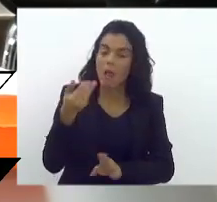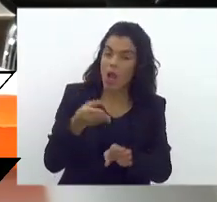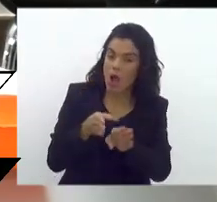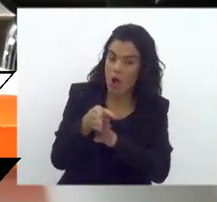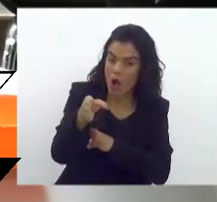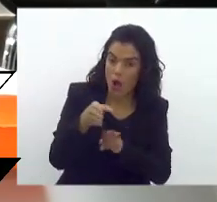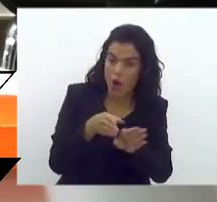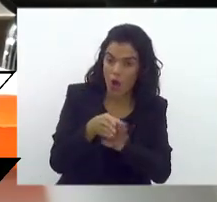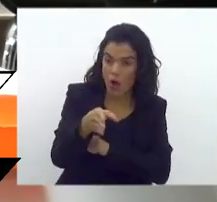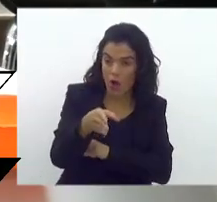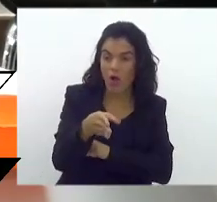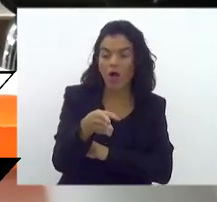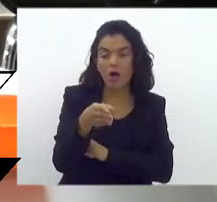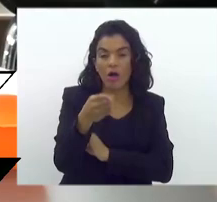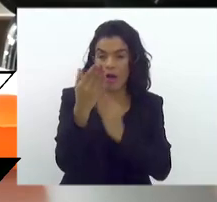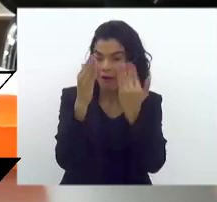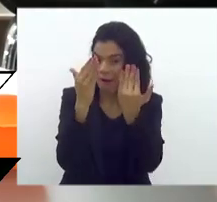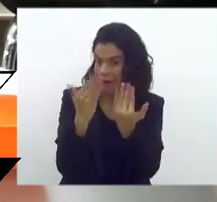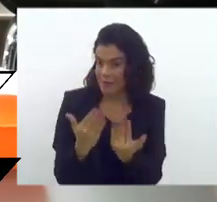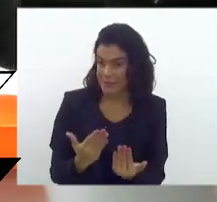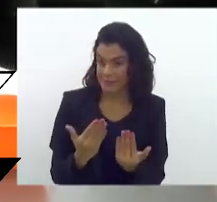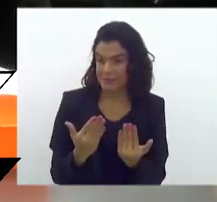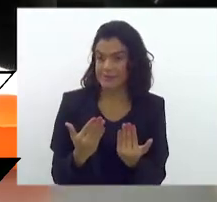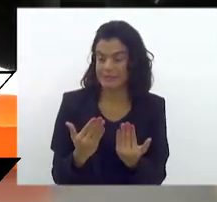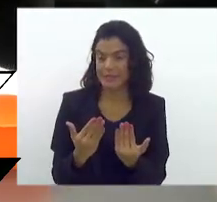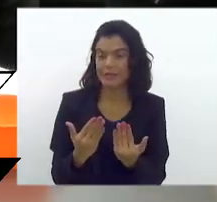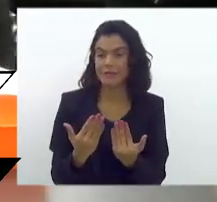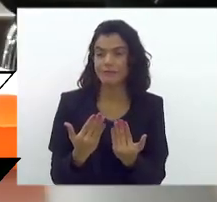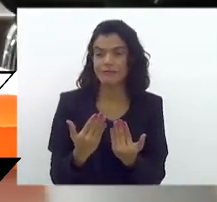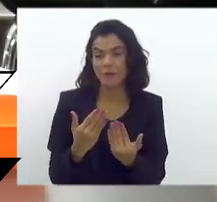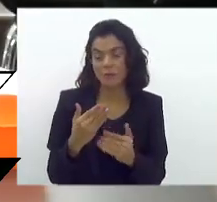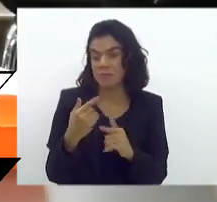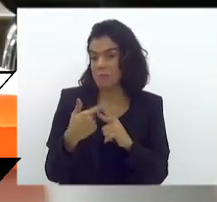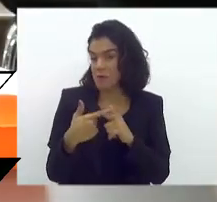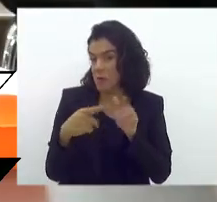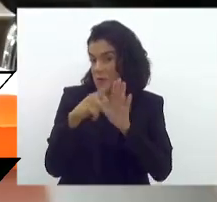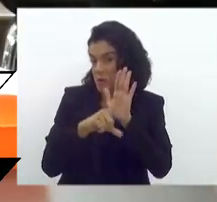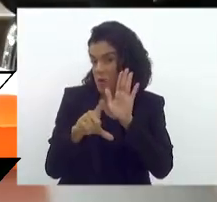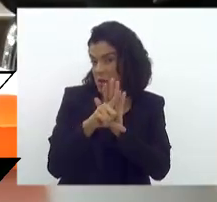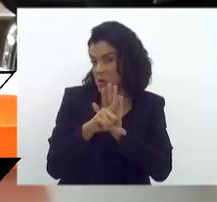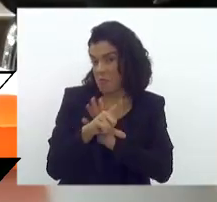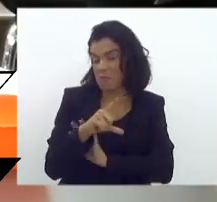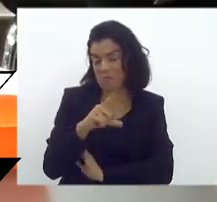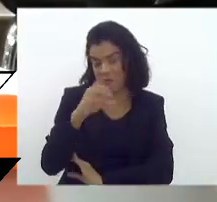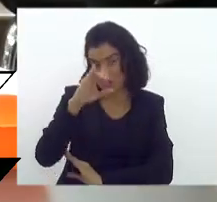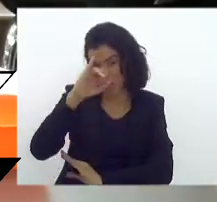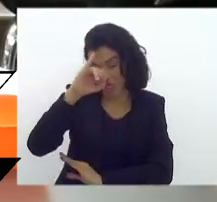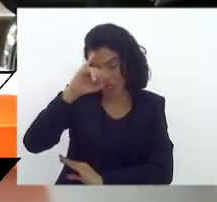fazer esse cotejo, já que o projeto da Tia Ju já foi a pauta. Sim.